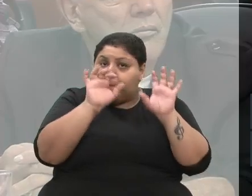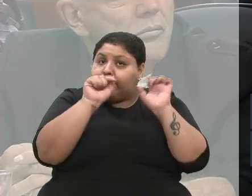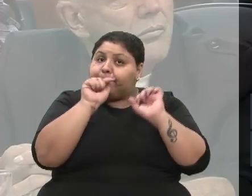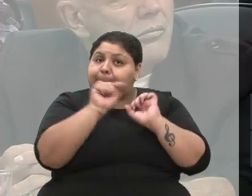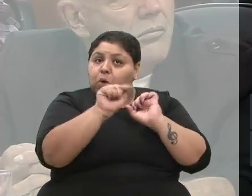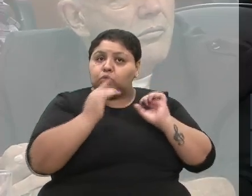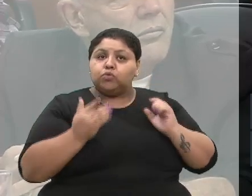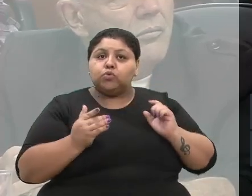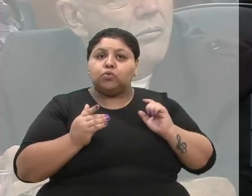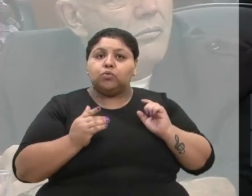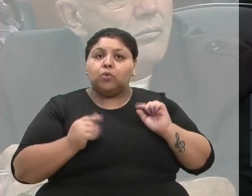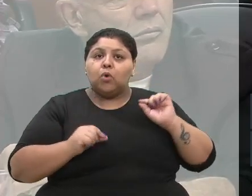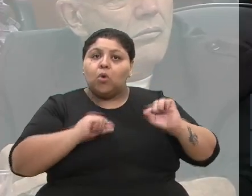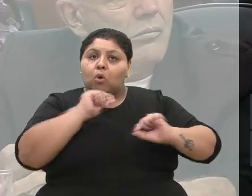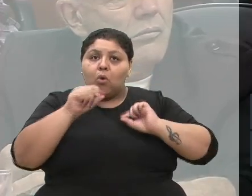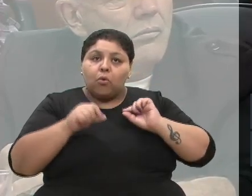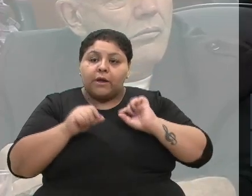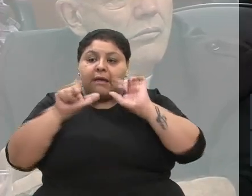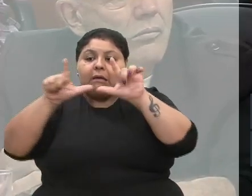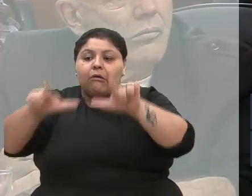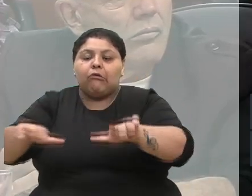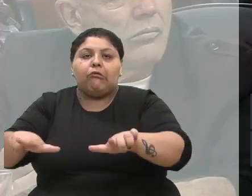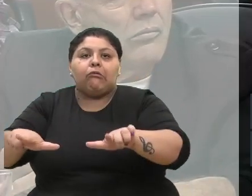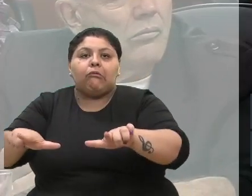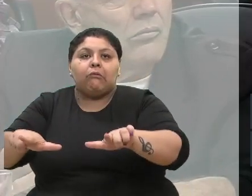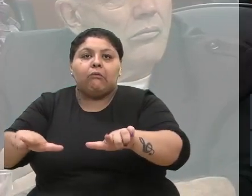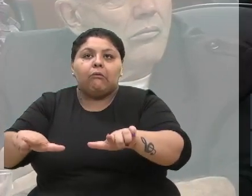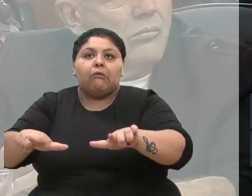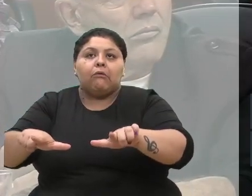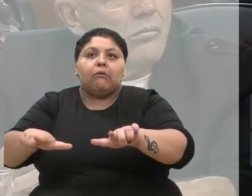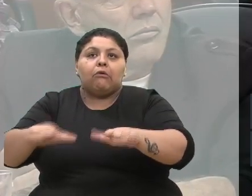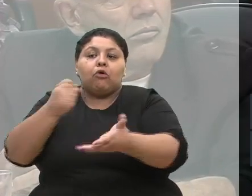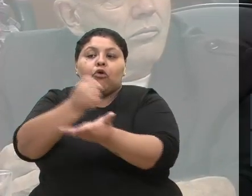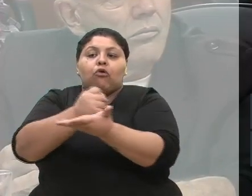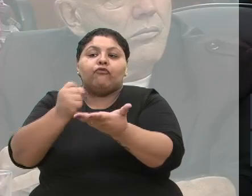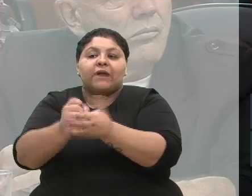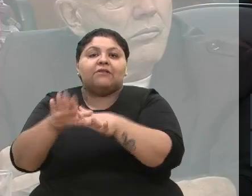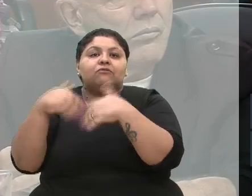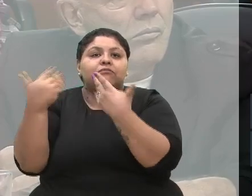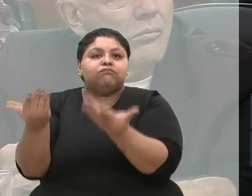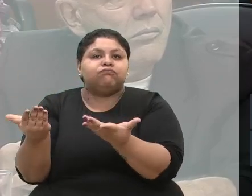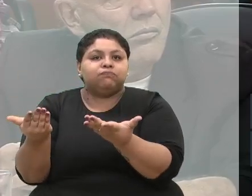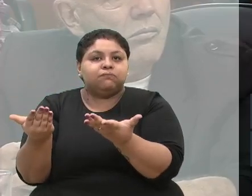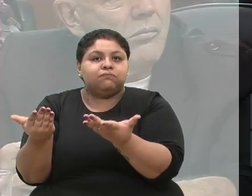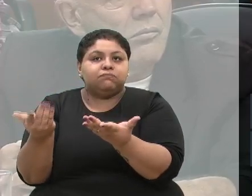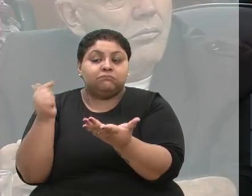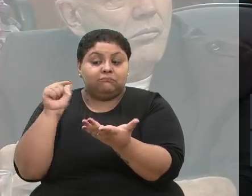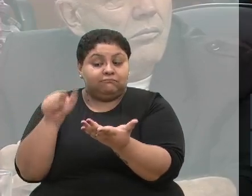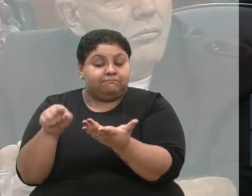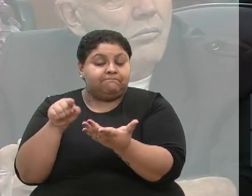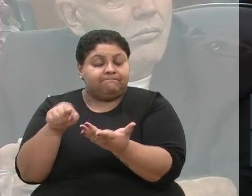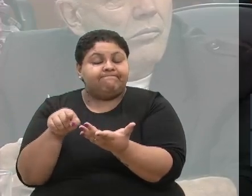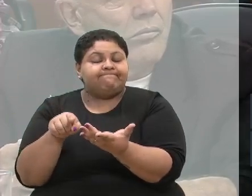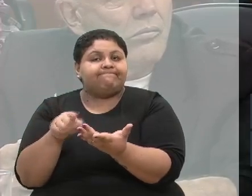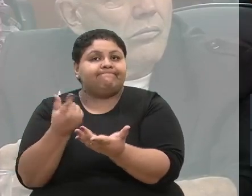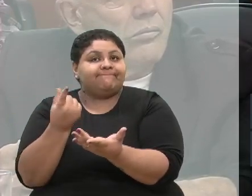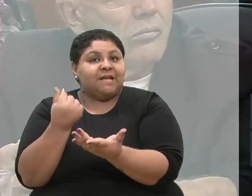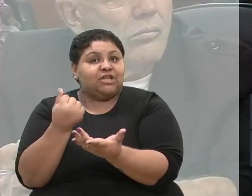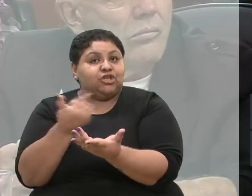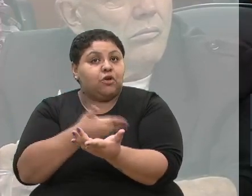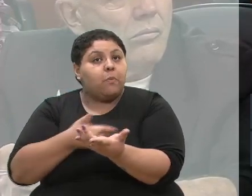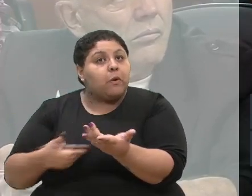E aí, onde é que nós vamos botar esse espaço? Vamos fazer contrato com quem? E isso, gente, é dinheiro